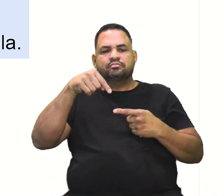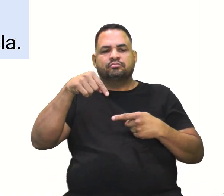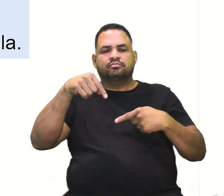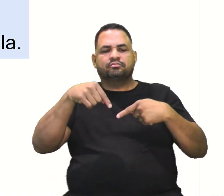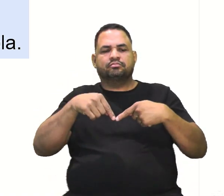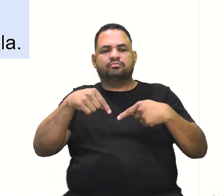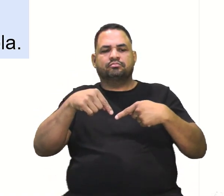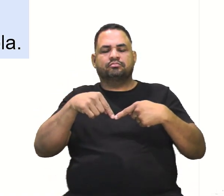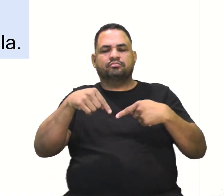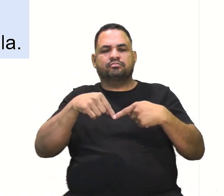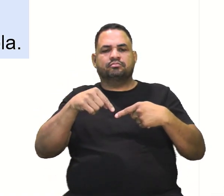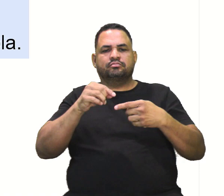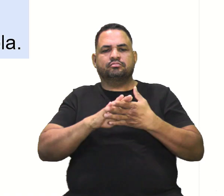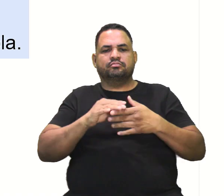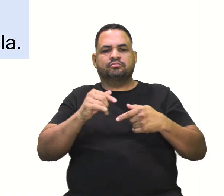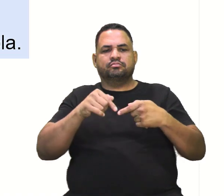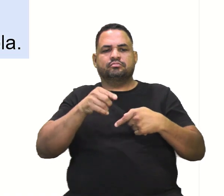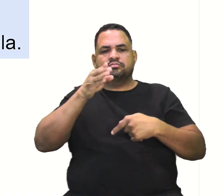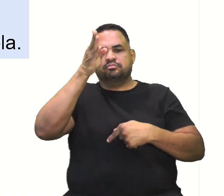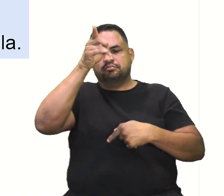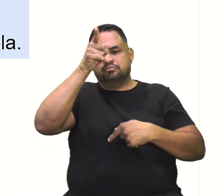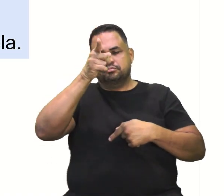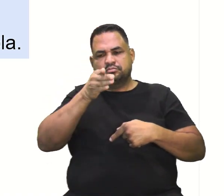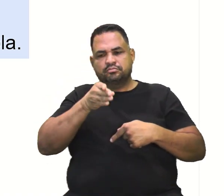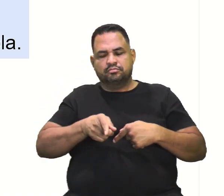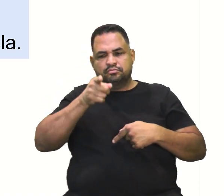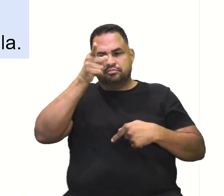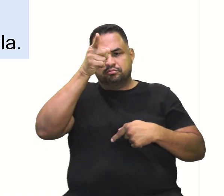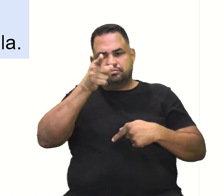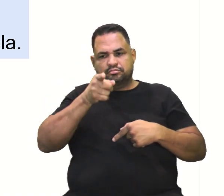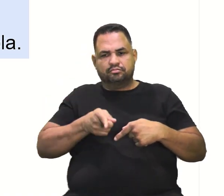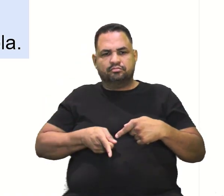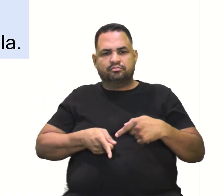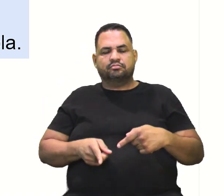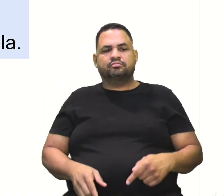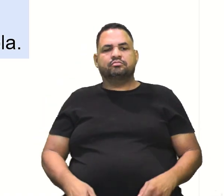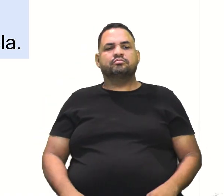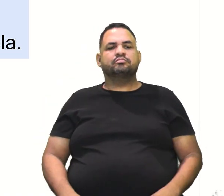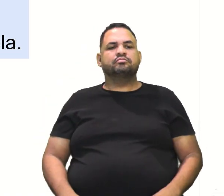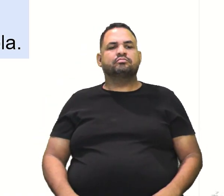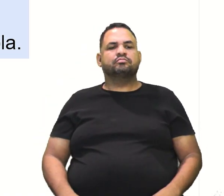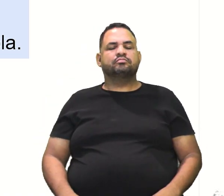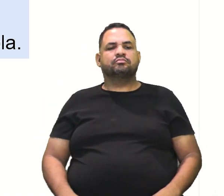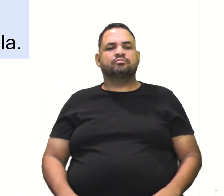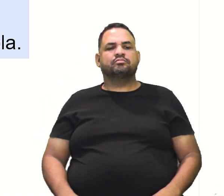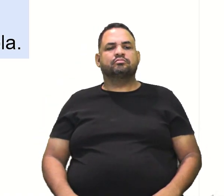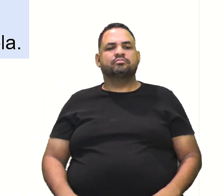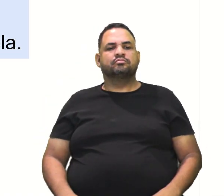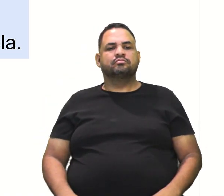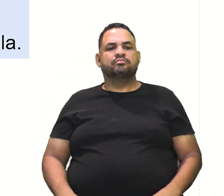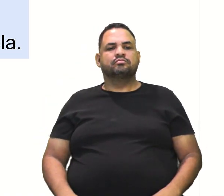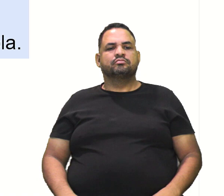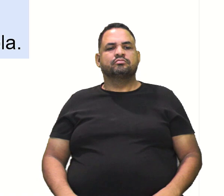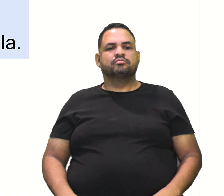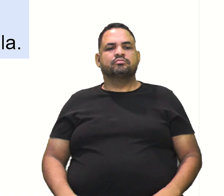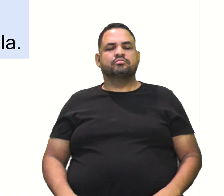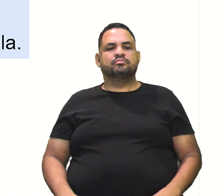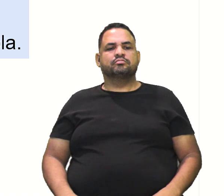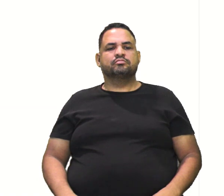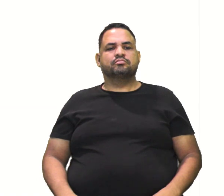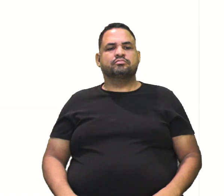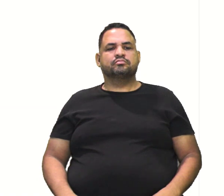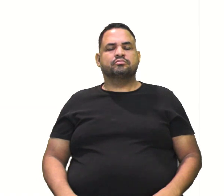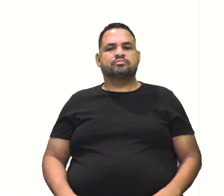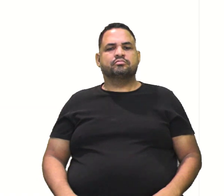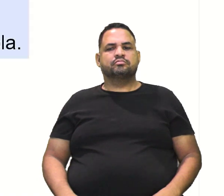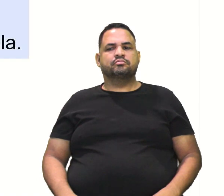parábola, formando um eixo de simetria. Lembrando que o foco está deslocado, né? O lugar dele é aqui, tá? Então temos o